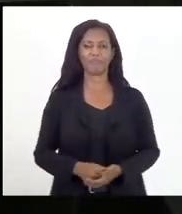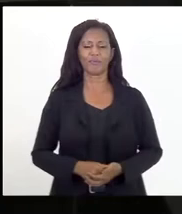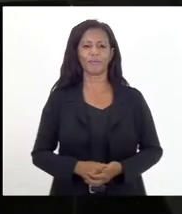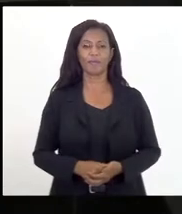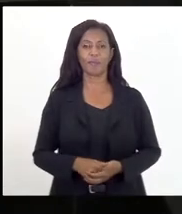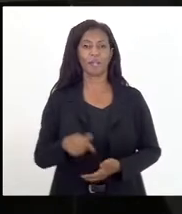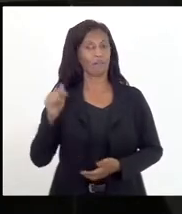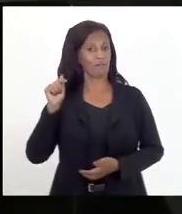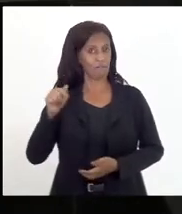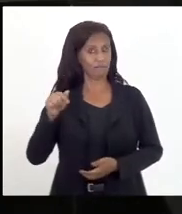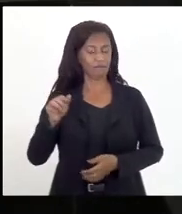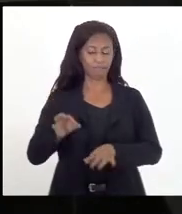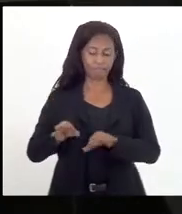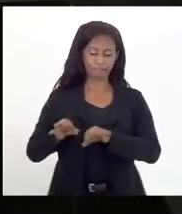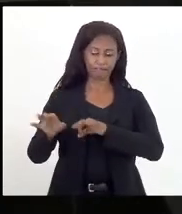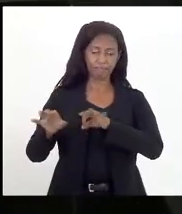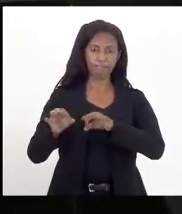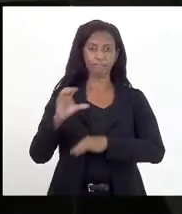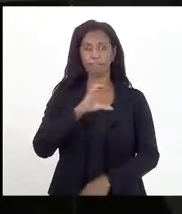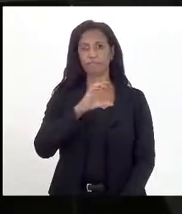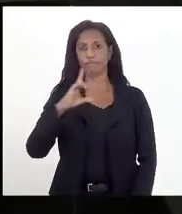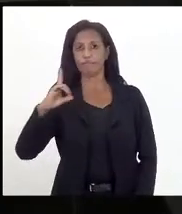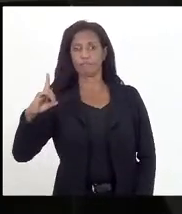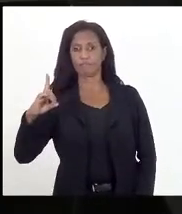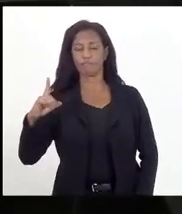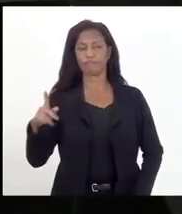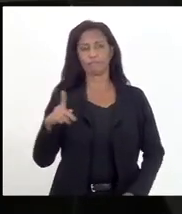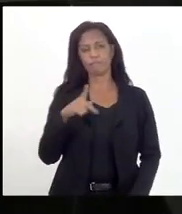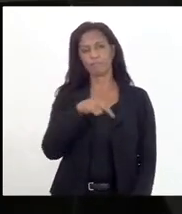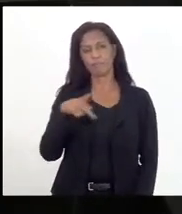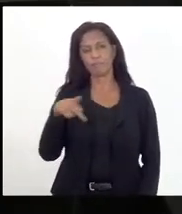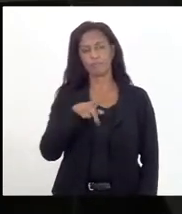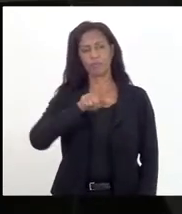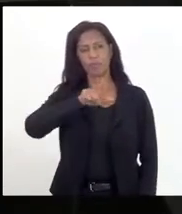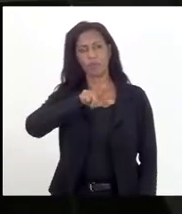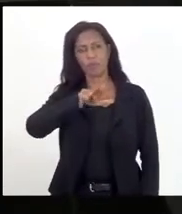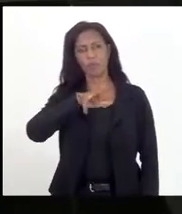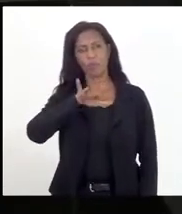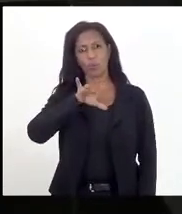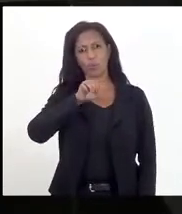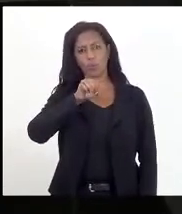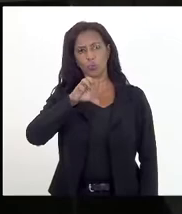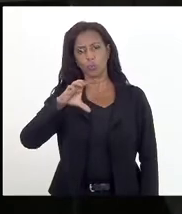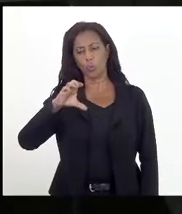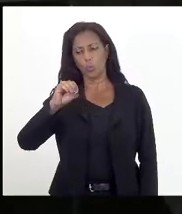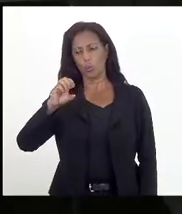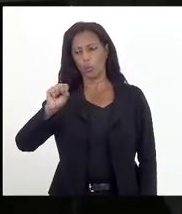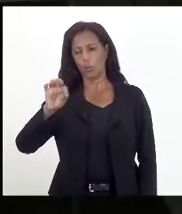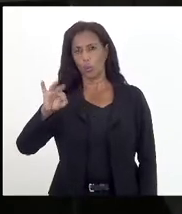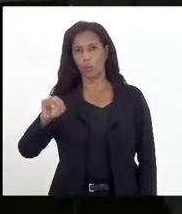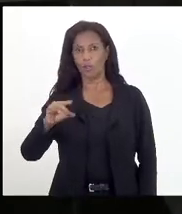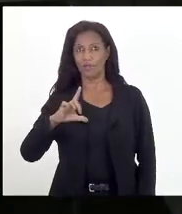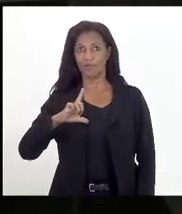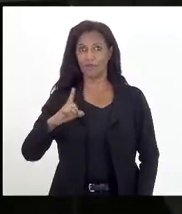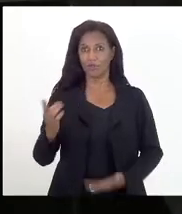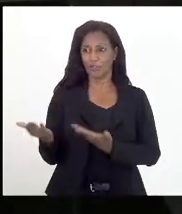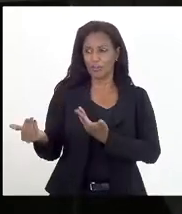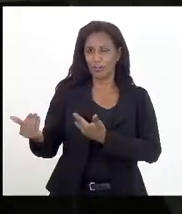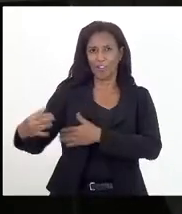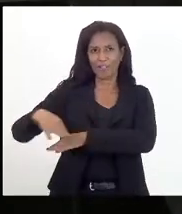projeto é coordenado pelo Professor Lúcio Costa teve assinatura do então jovem